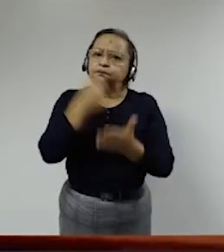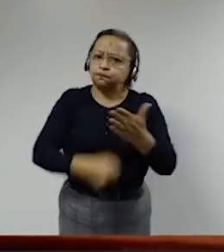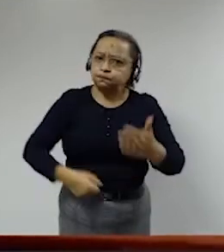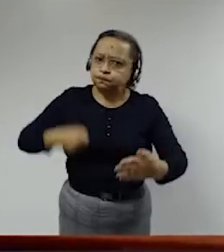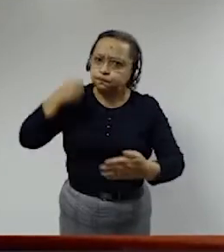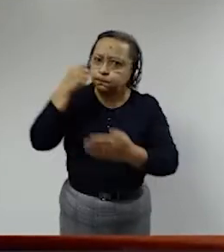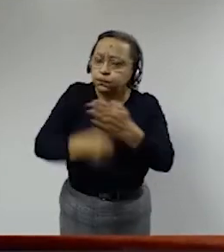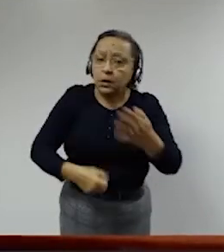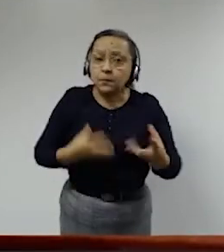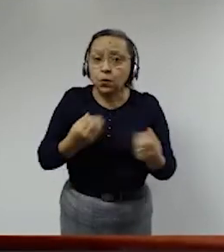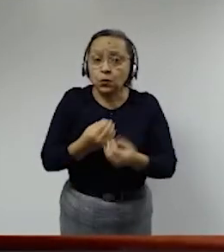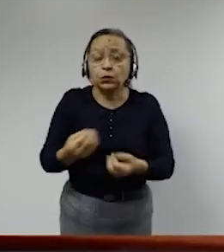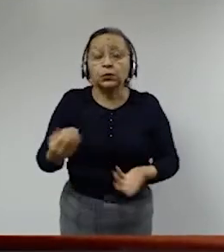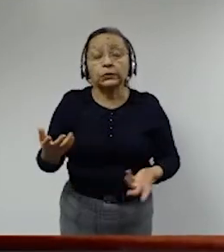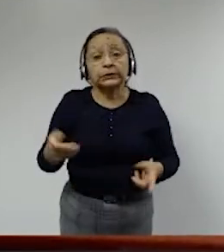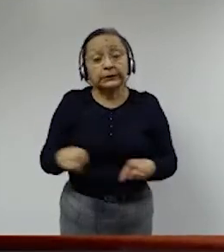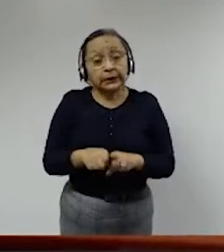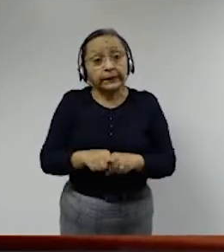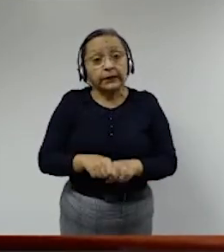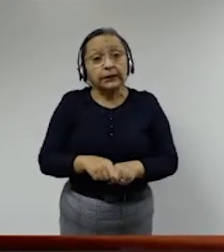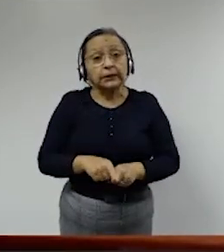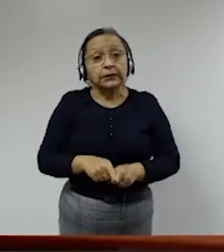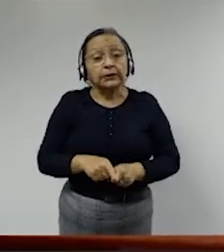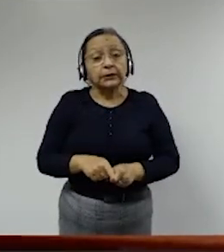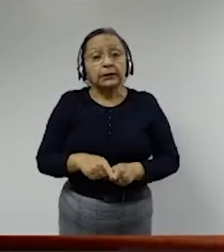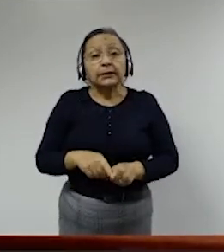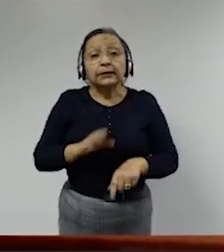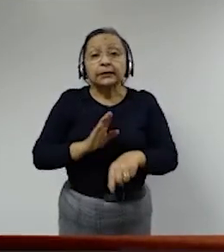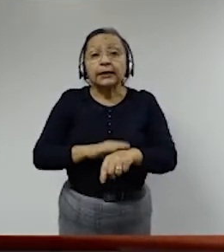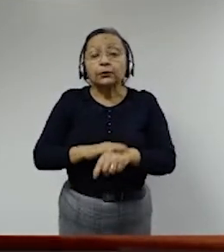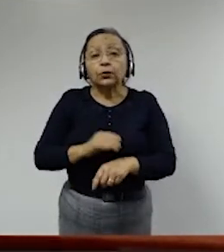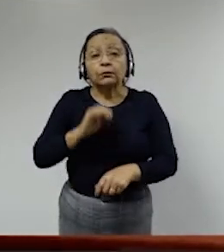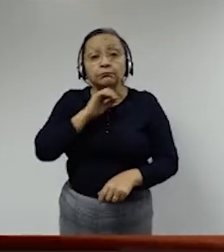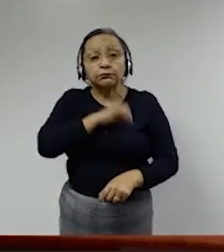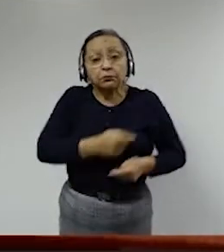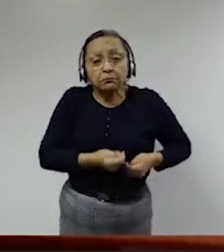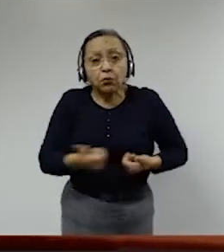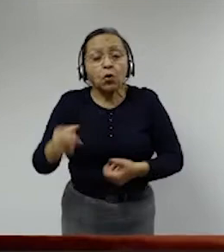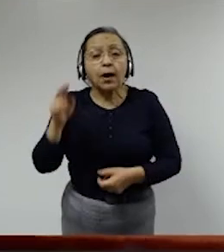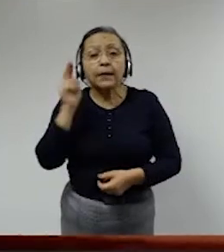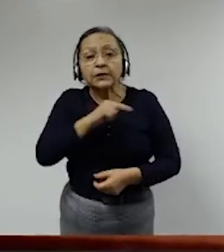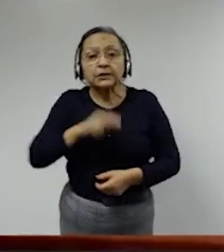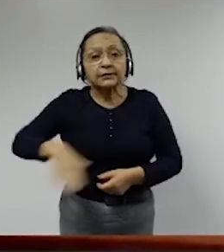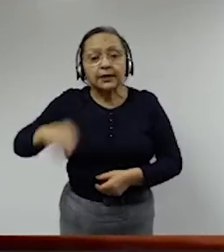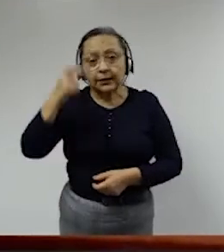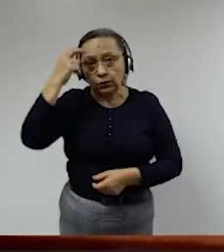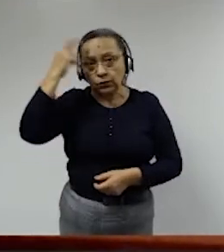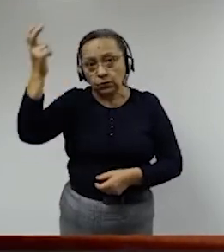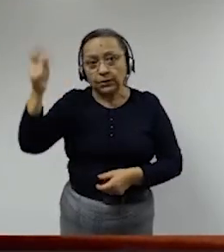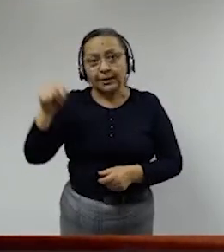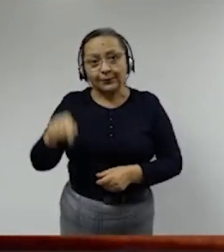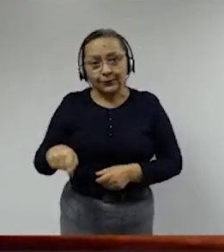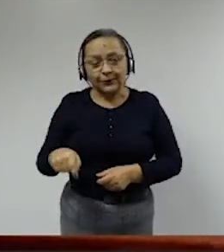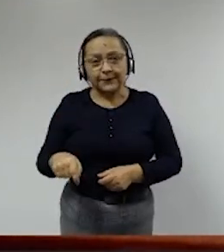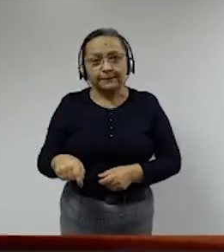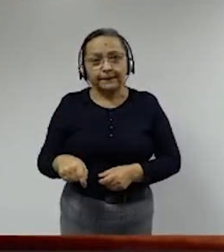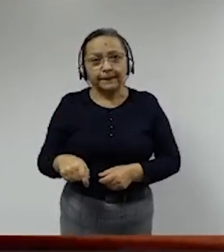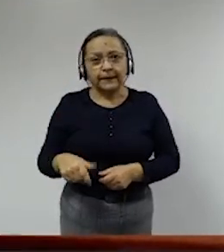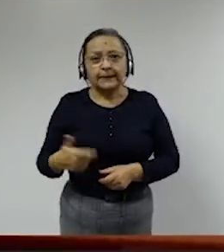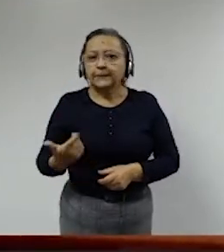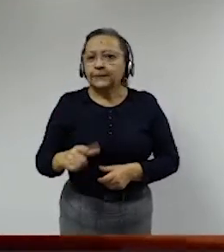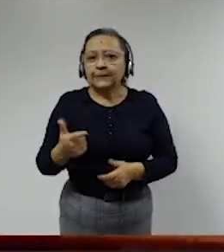grande inserir, né, dentro do auxílio de emergência, a cultura. Enfim, num primeiro momento, não